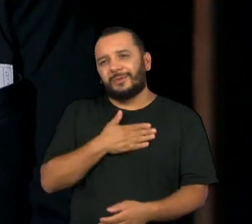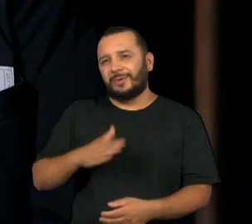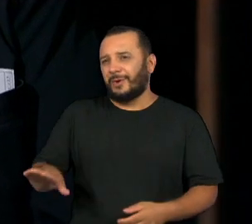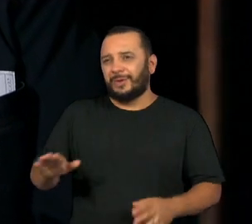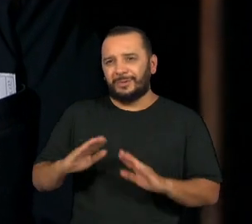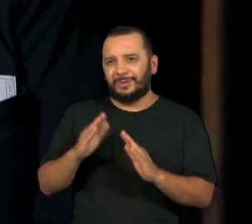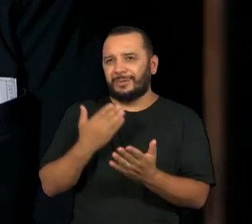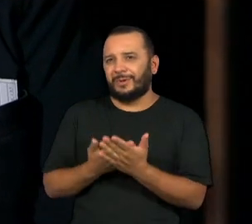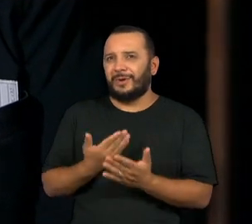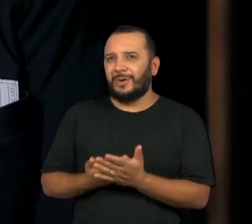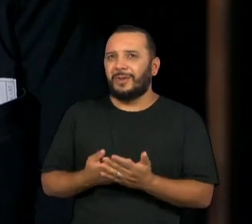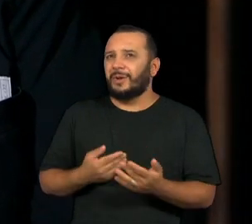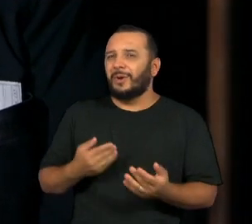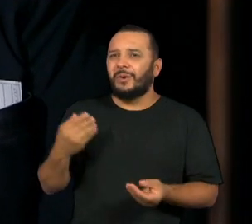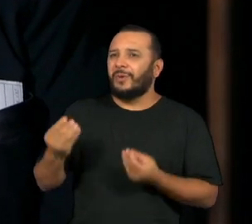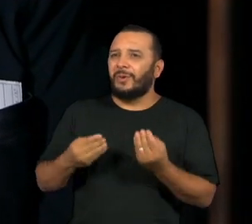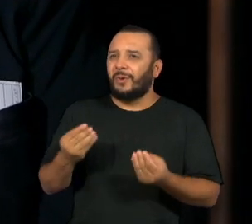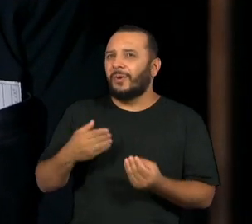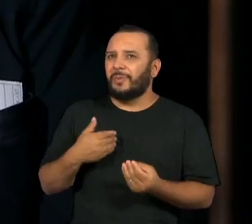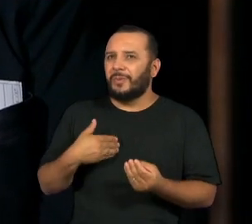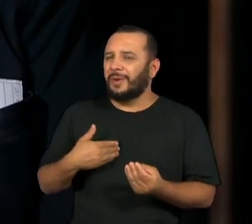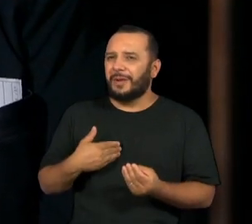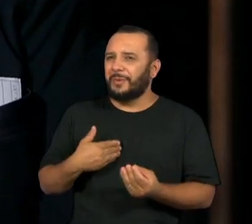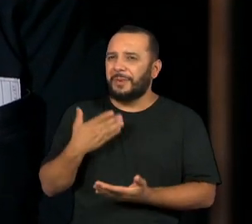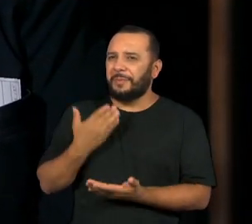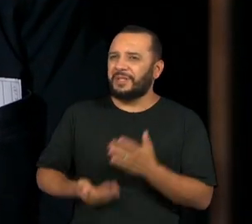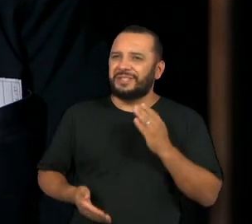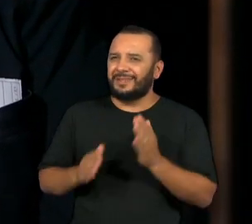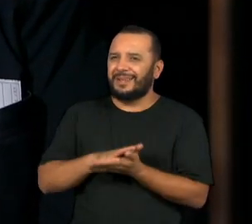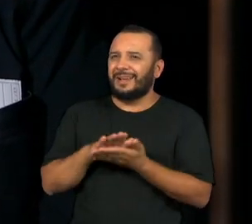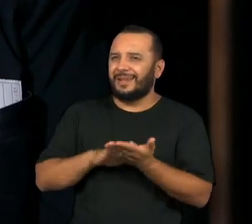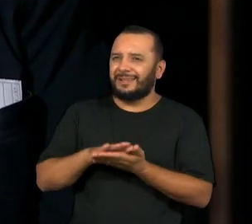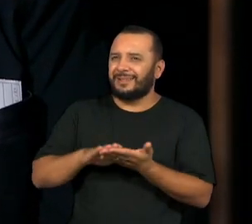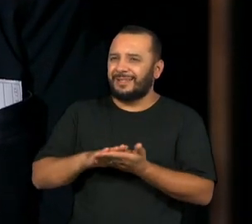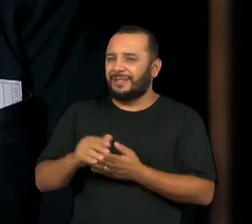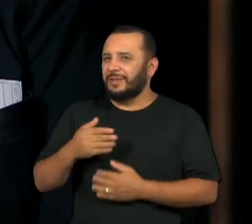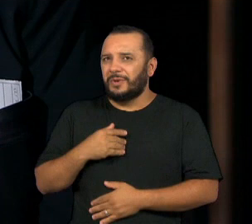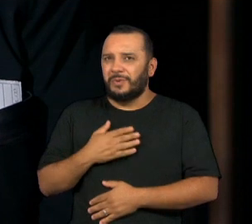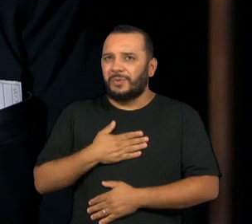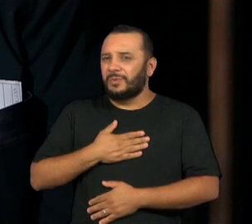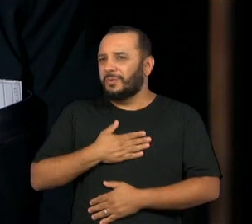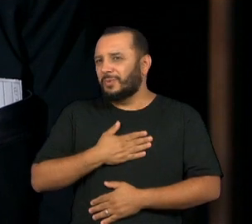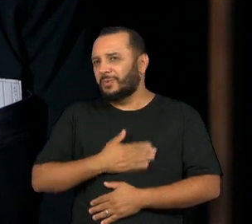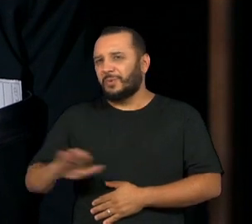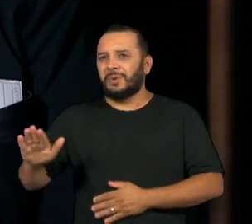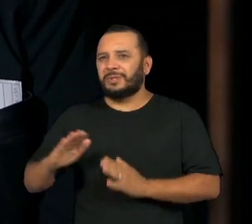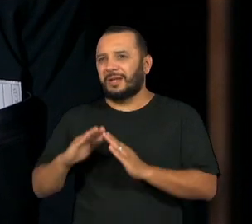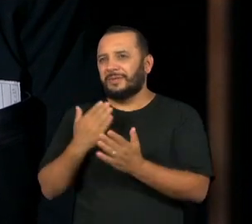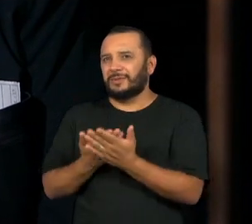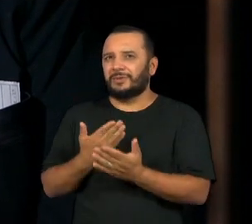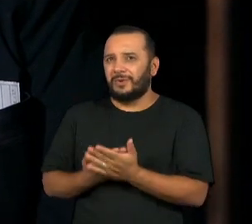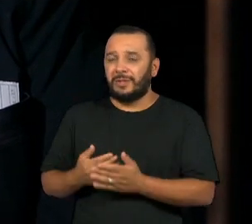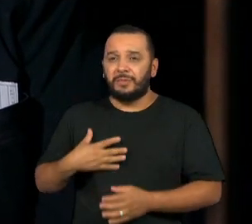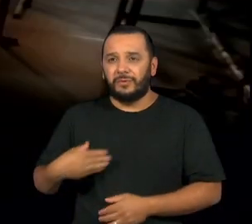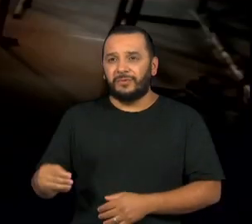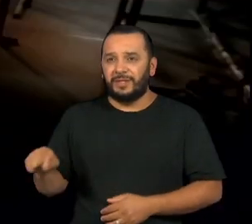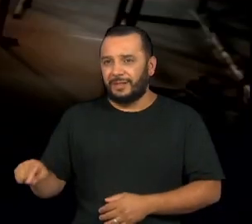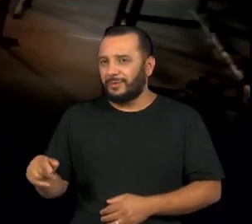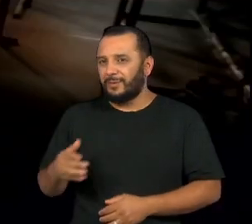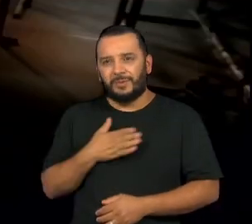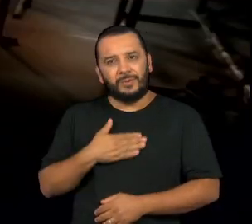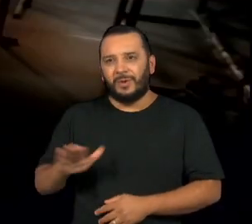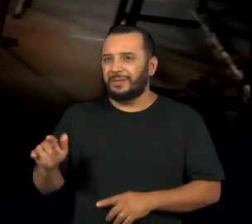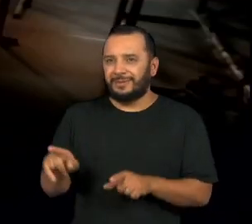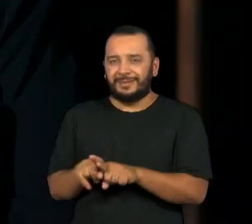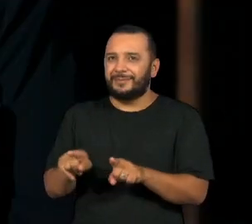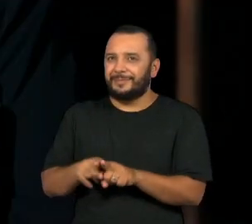não sei como é que eu passei, não sei como eu não repeti. Eu nunca gostei de escola. E meu filho menor também não gosta. Os pais